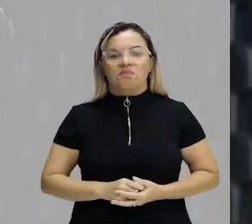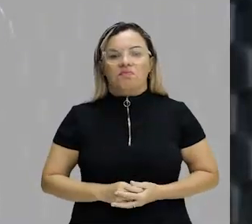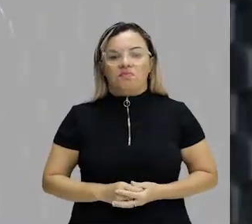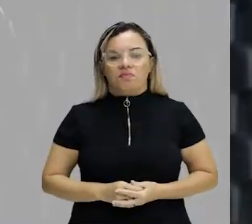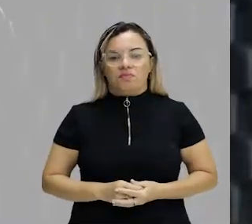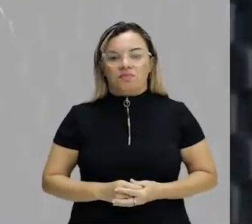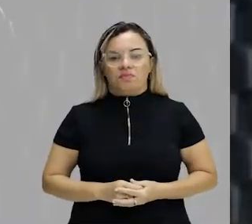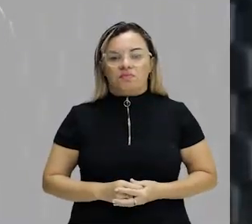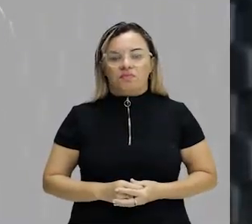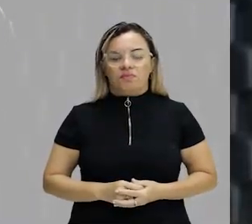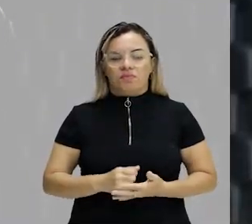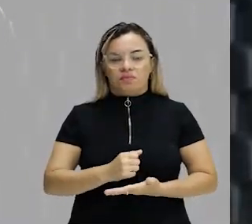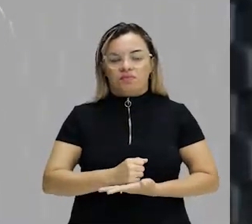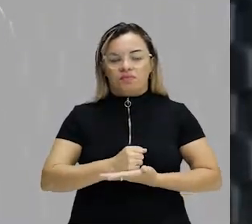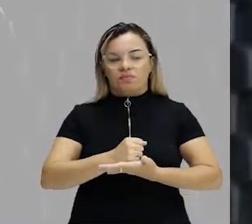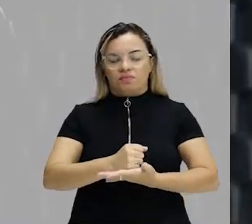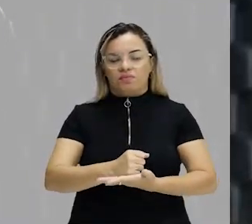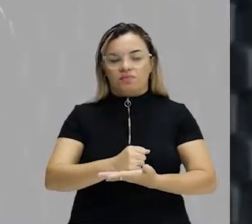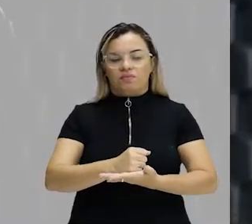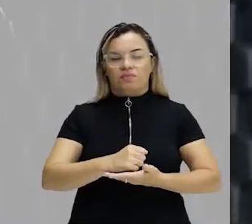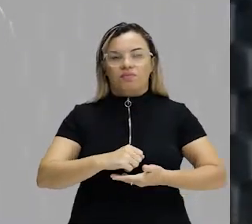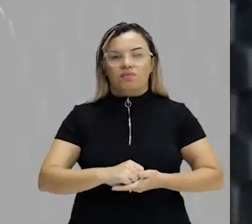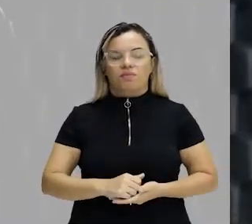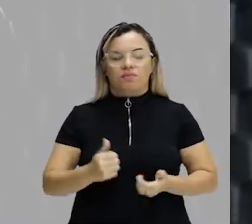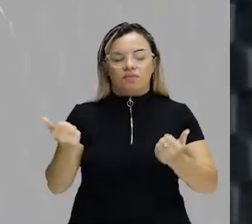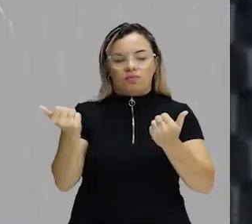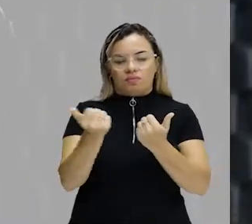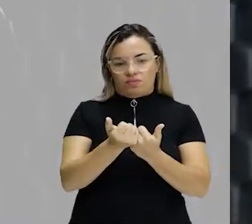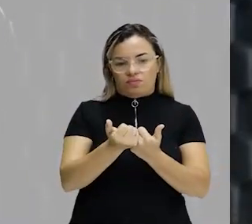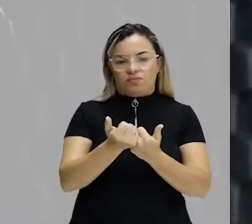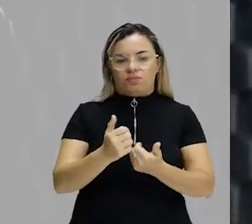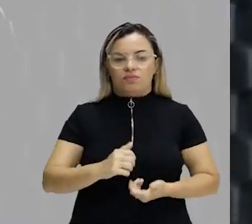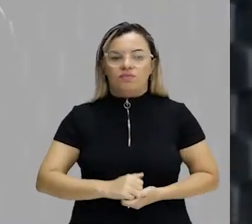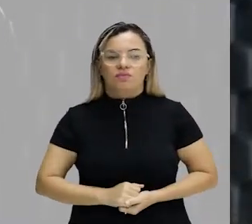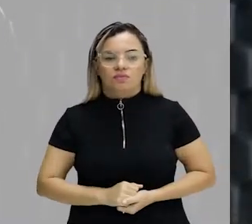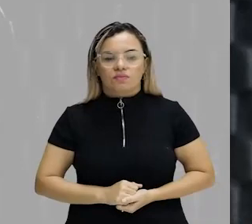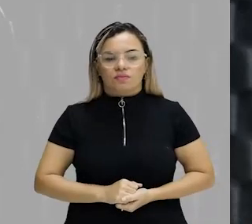Muito bem, eu já ajudei aqui, fazendo aqui a substituição para vocês.